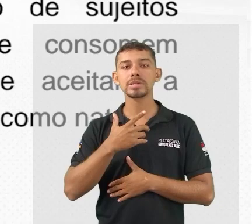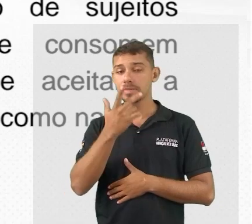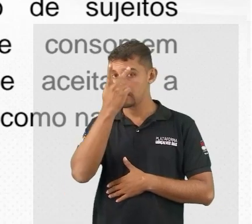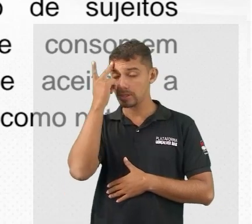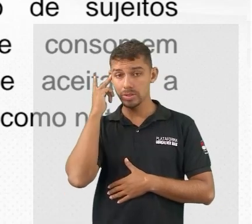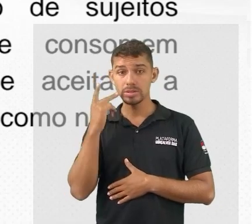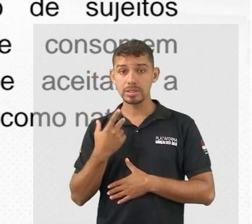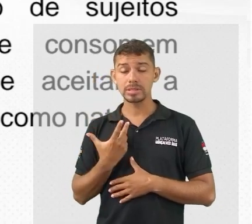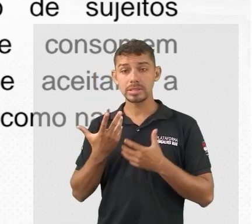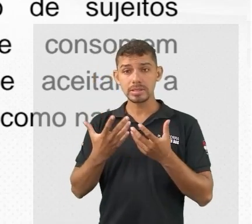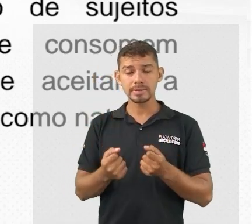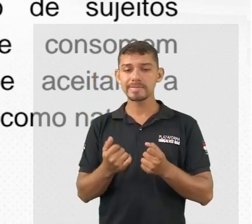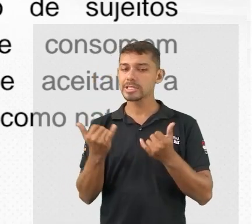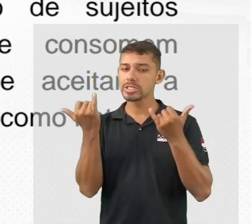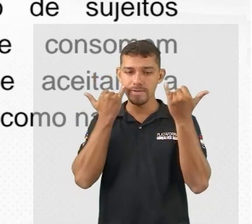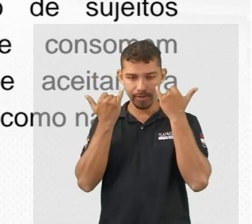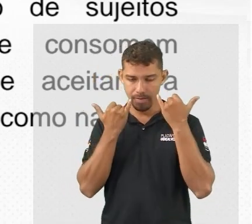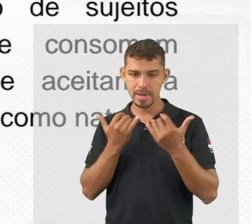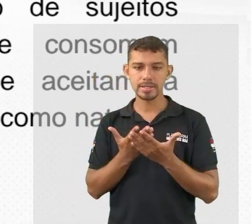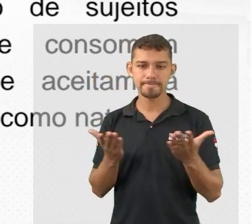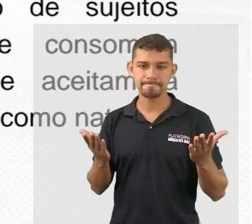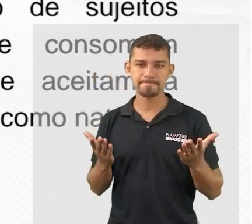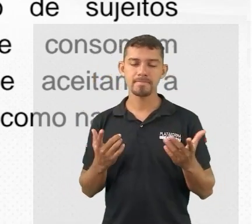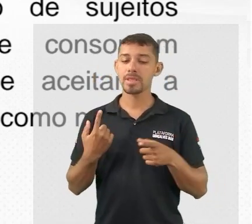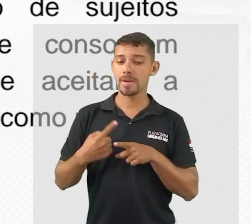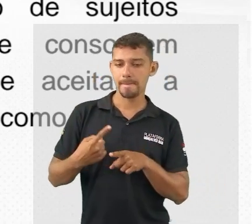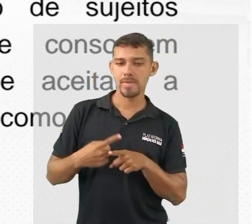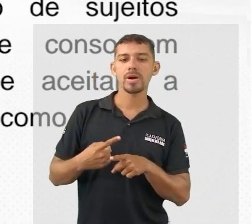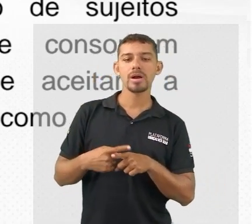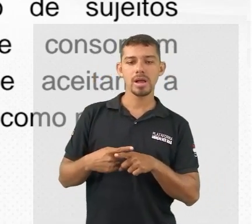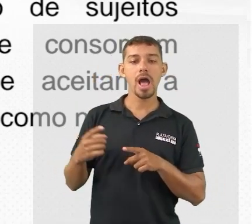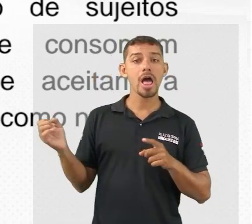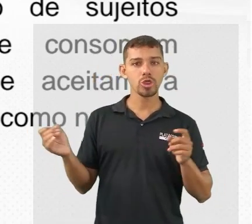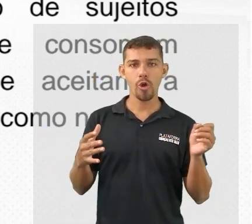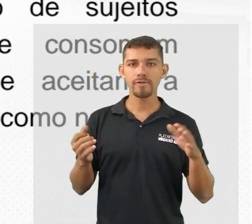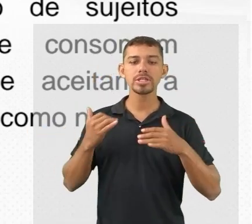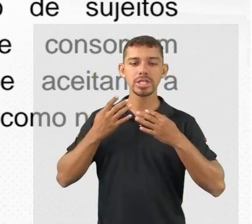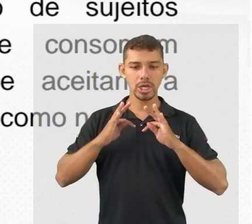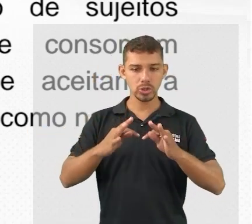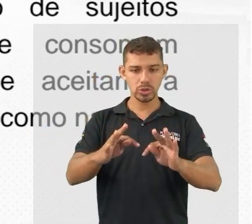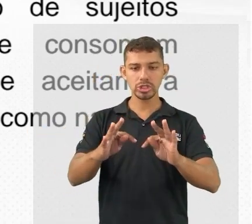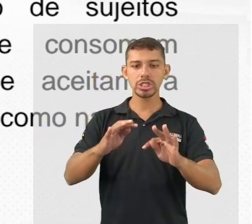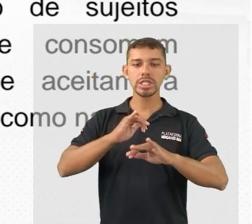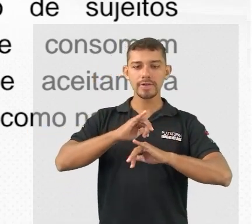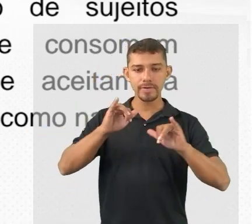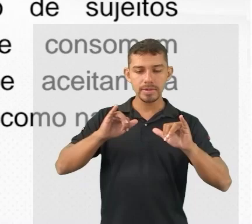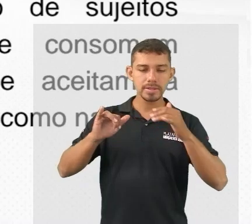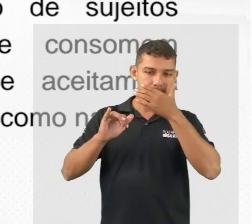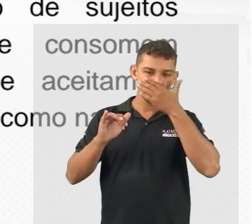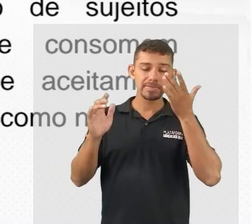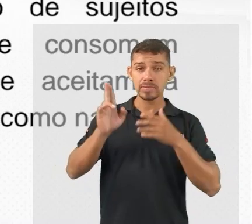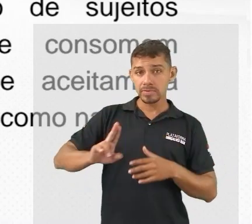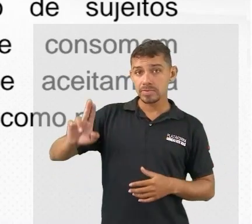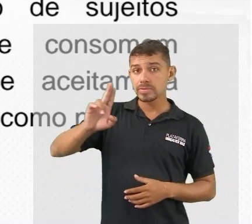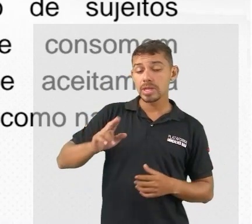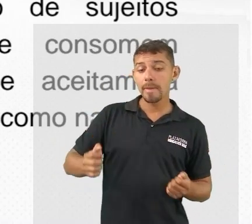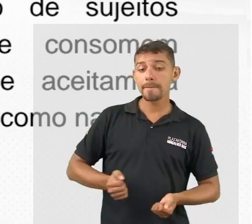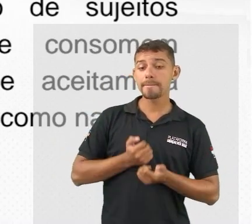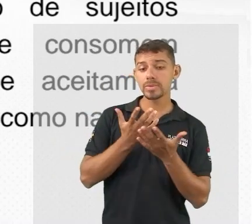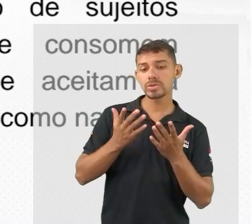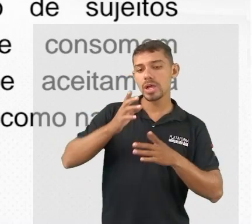estão conformadas e desinformadas. Por quê? Porque as novas tecnologias da informação estão sendo utilizadas para